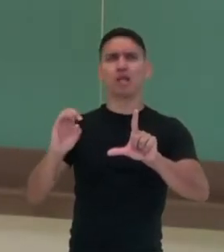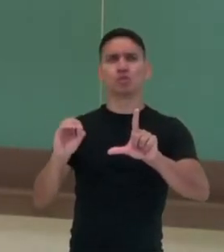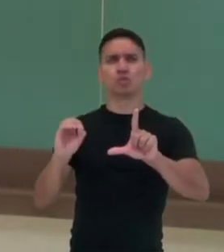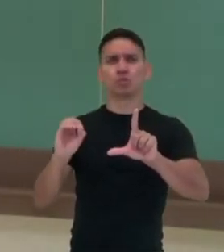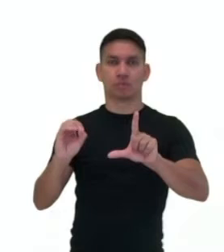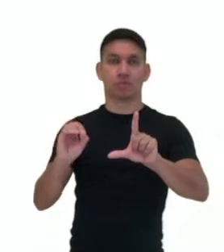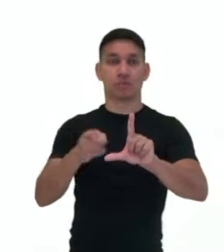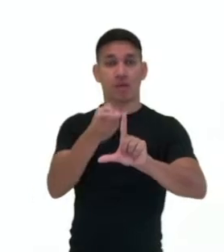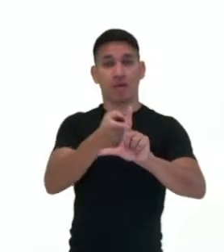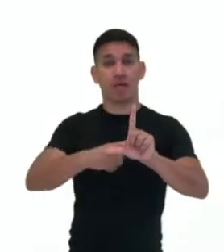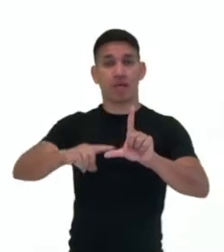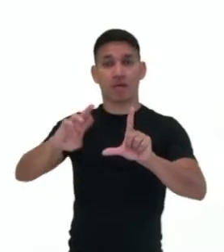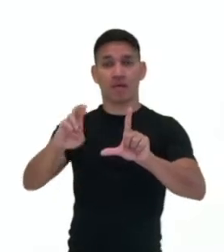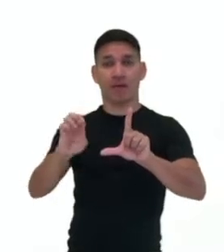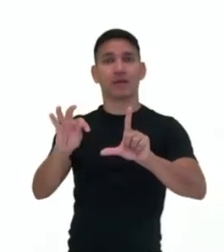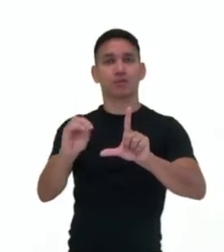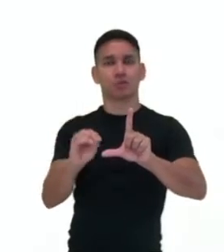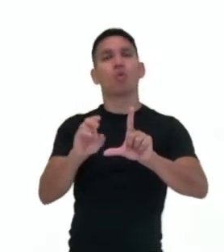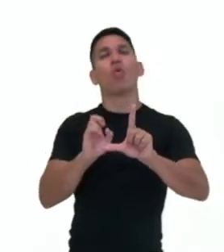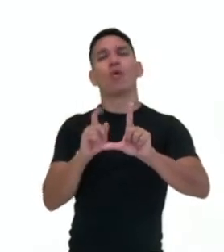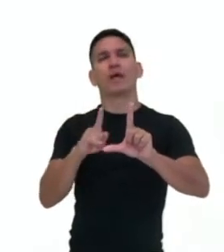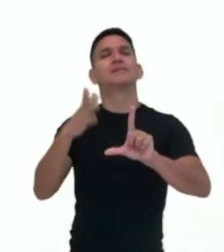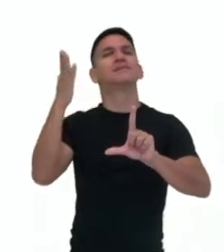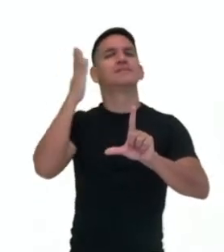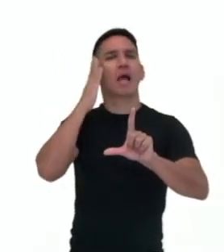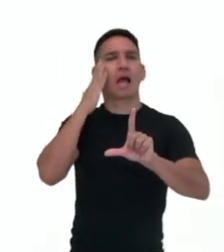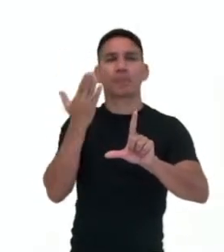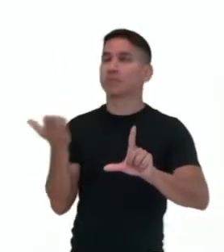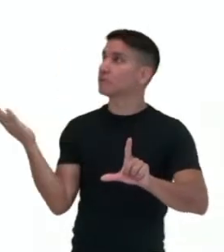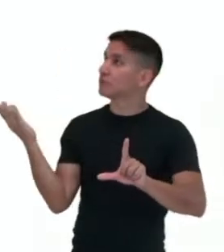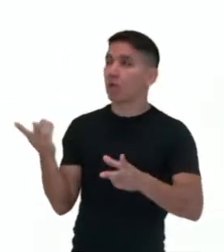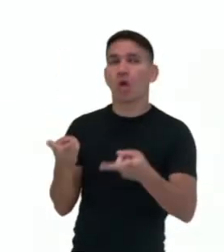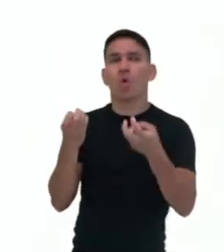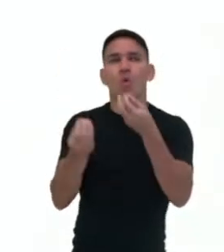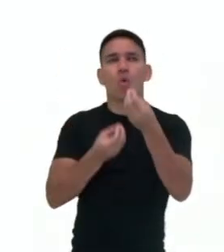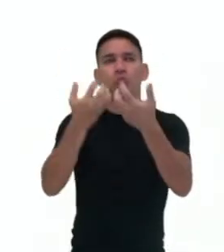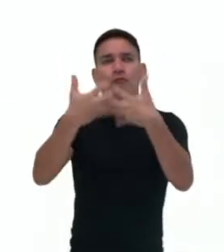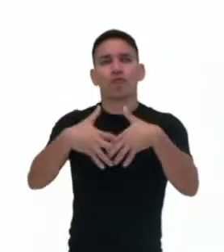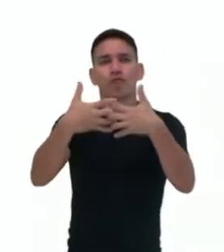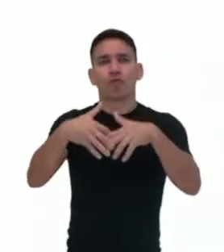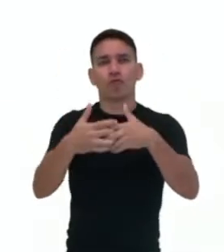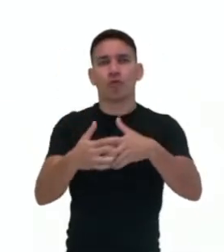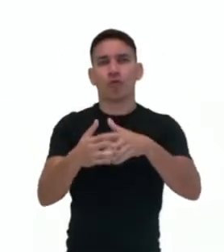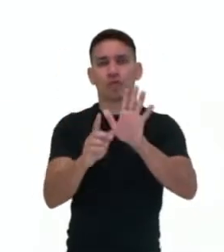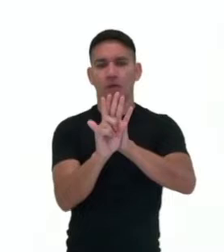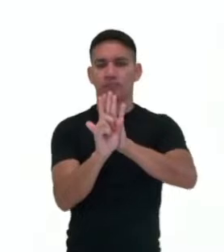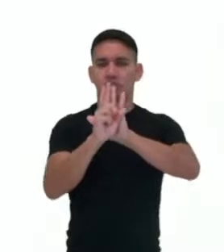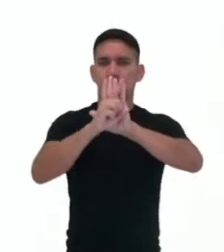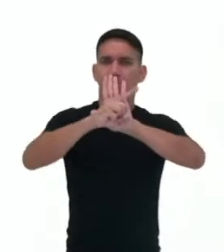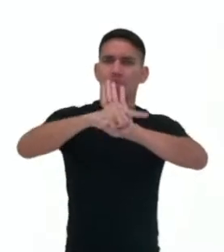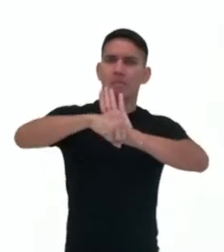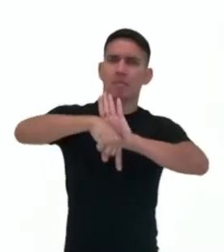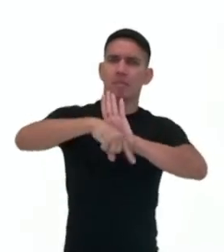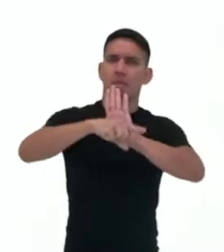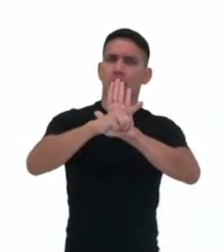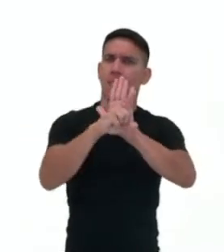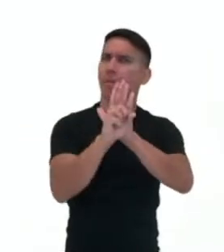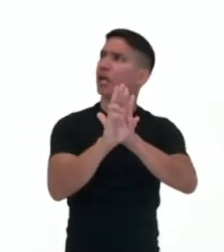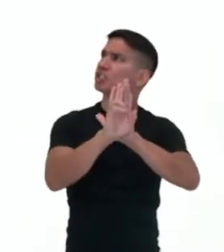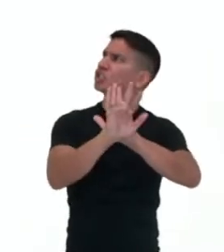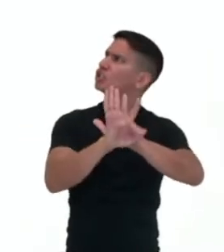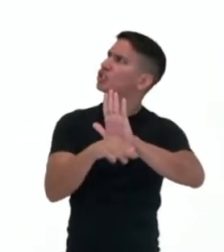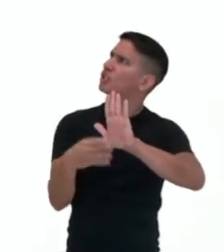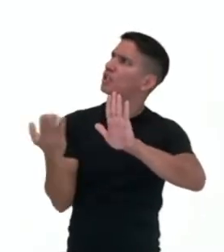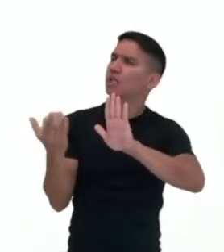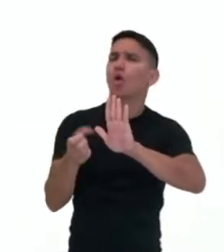reto. Sabendo disso, observe os ângulos formados pelos ponteiros do relógio, nas diferentes horas. E responda